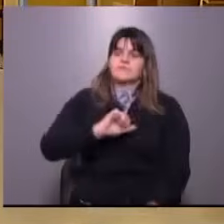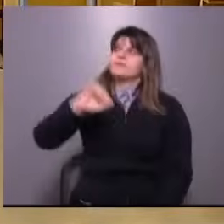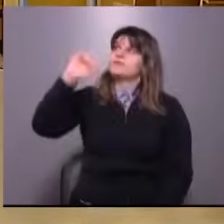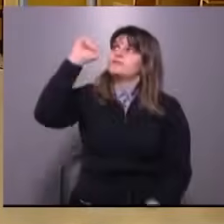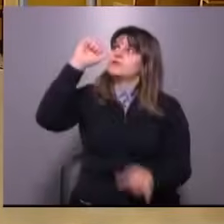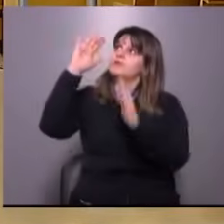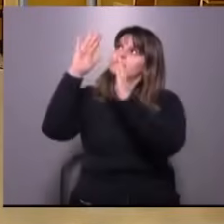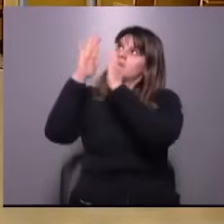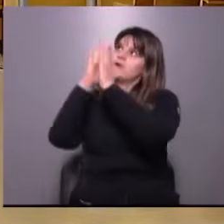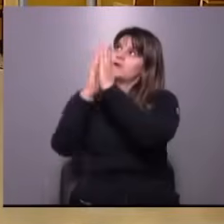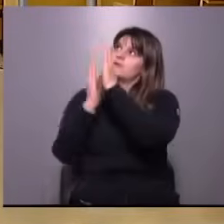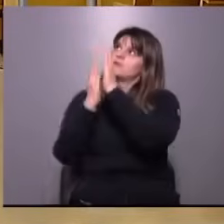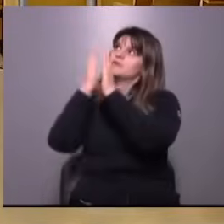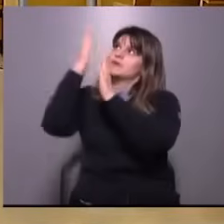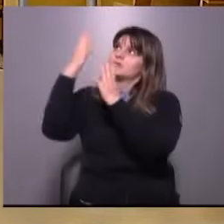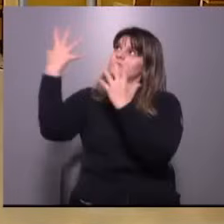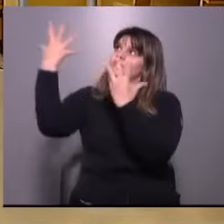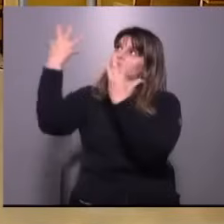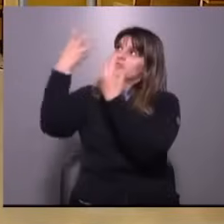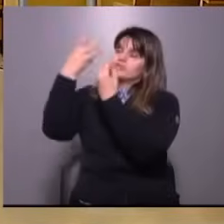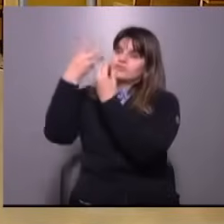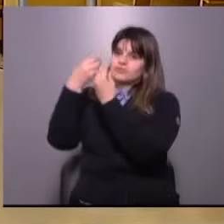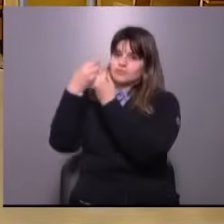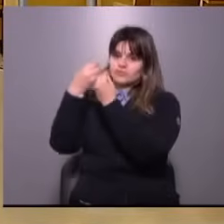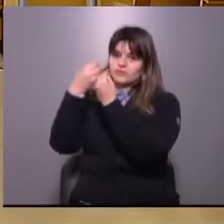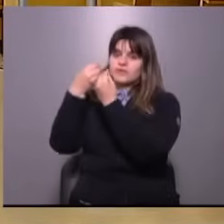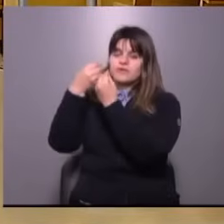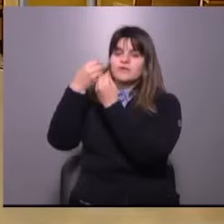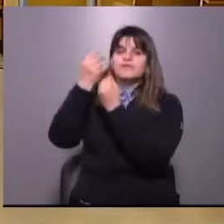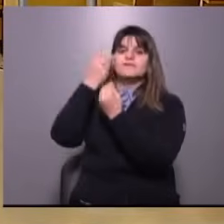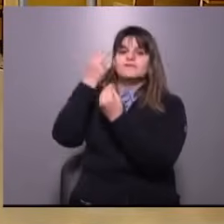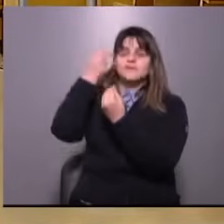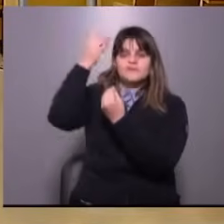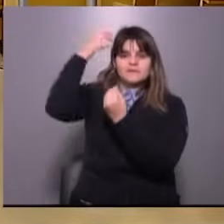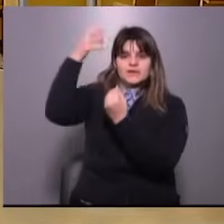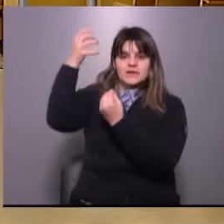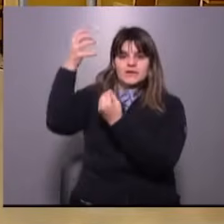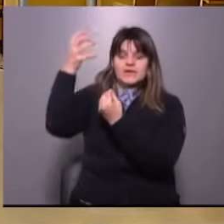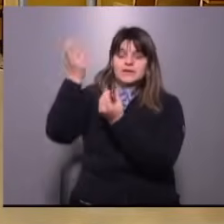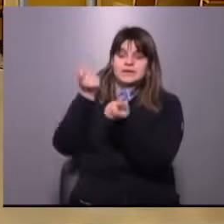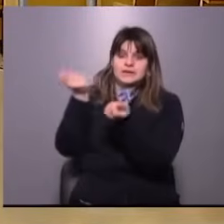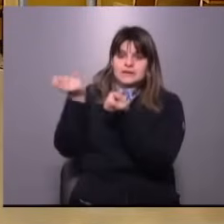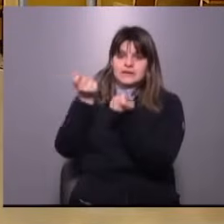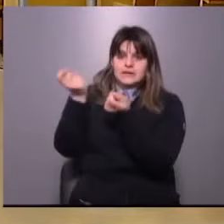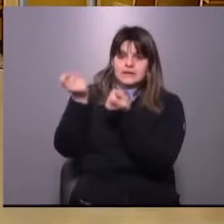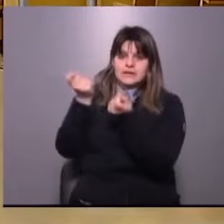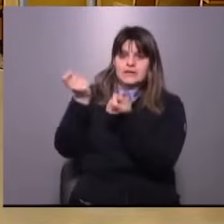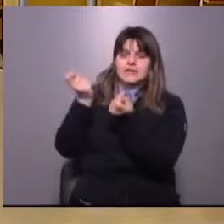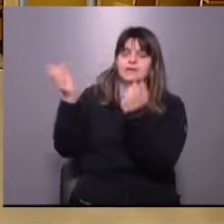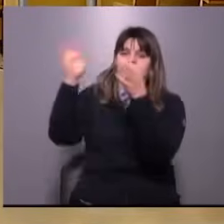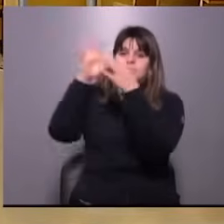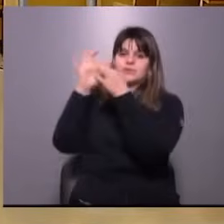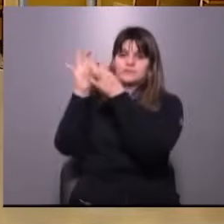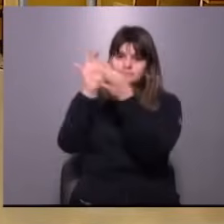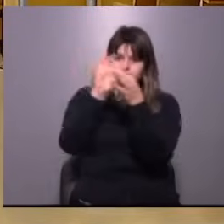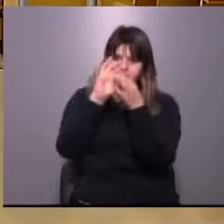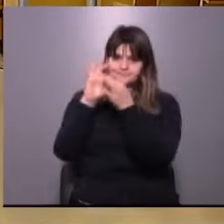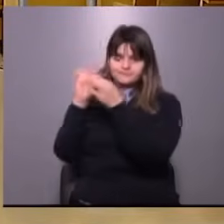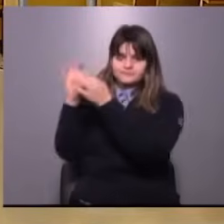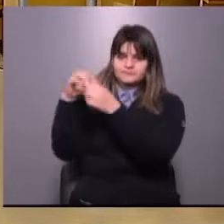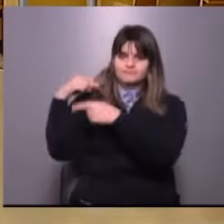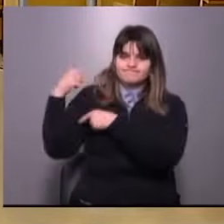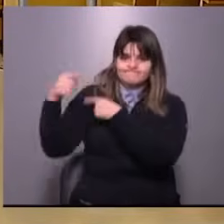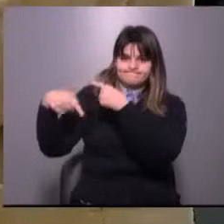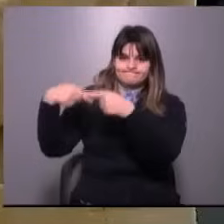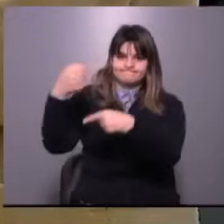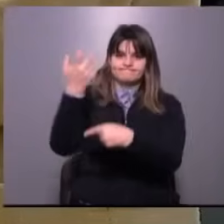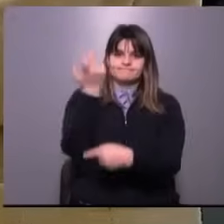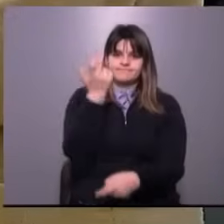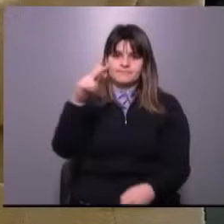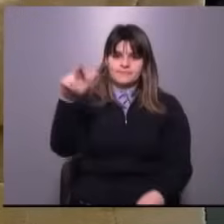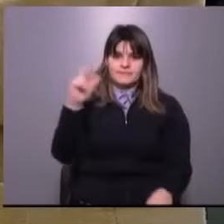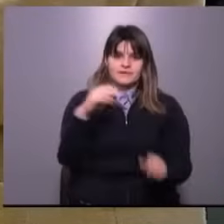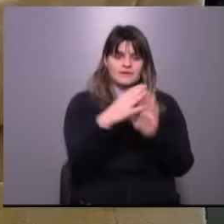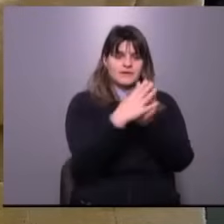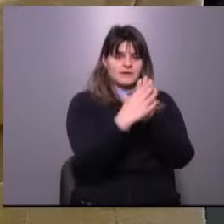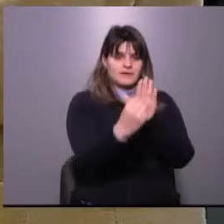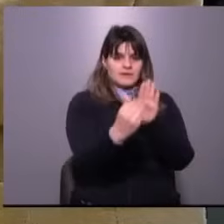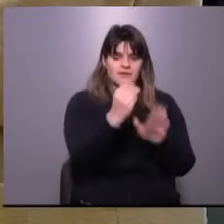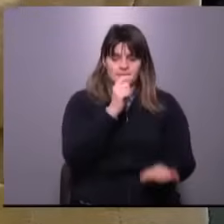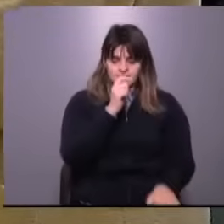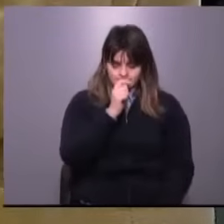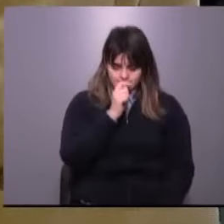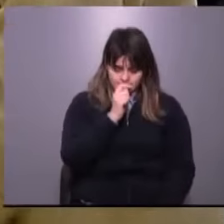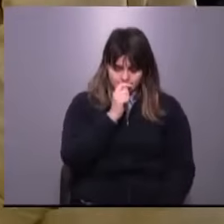Por nosso Senhor Jesus Cristo, vosso Filho, que é Deus, e convosco vive e reina na unidade do Espírito Santo por todos